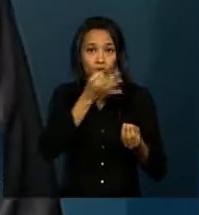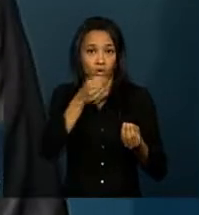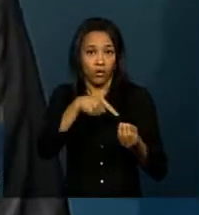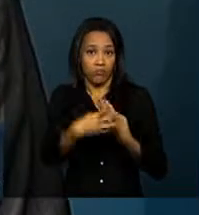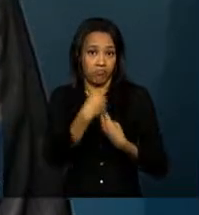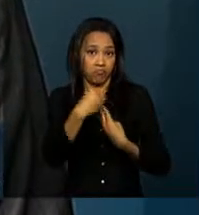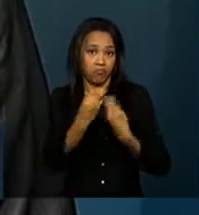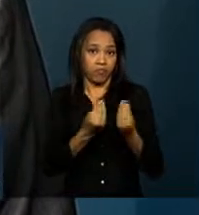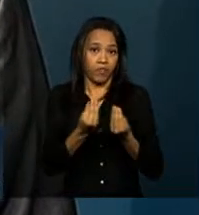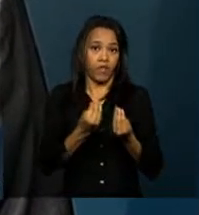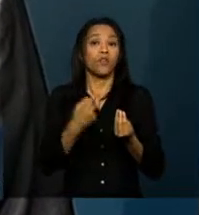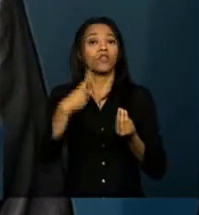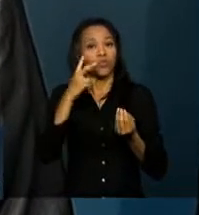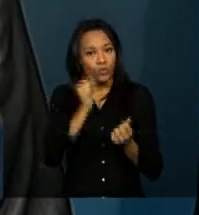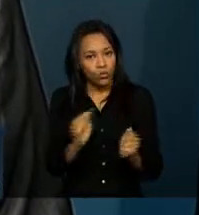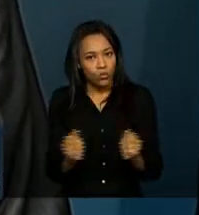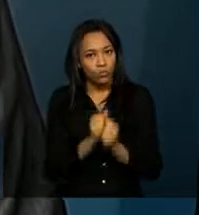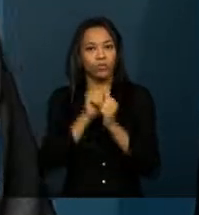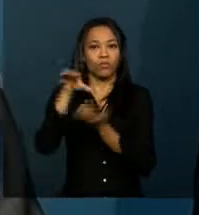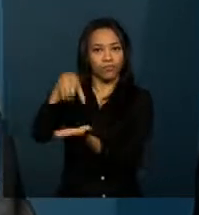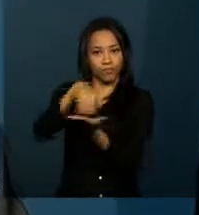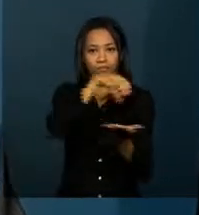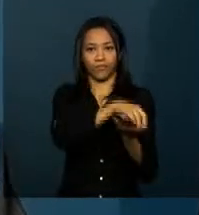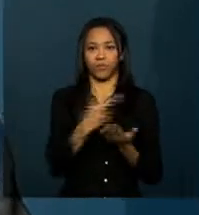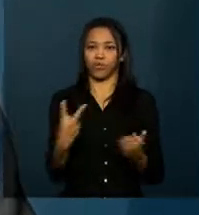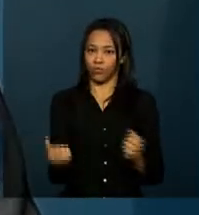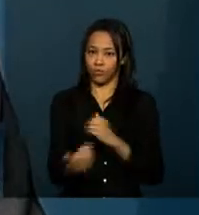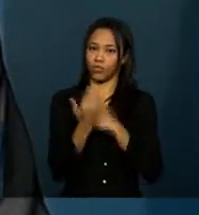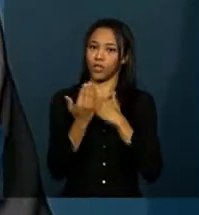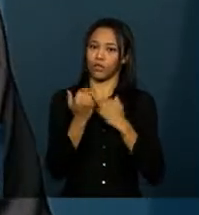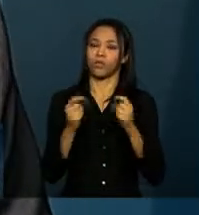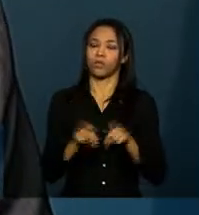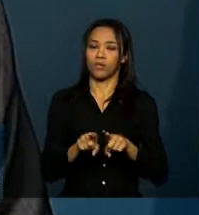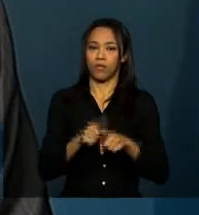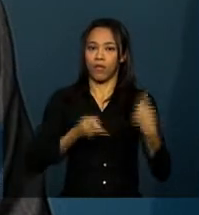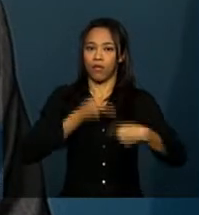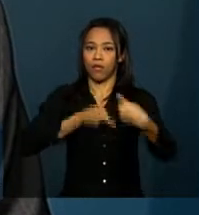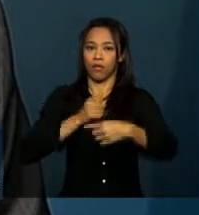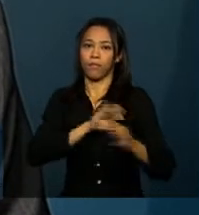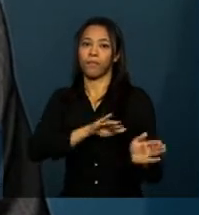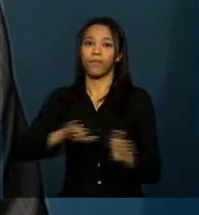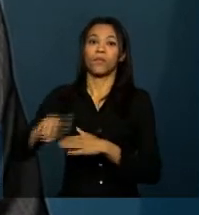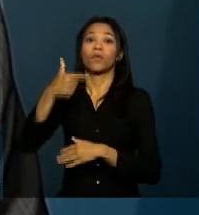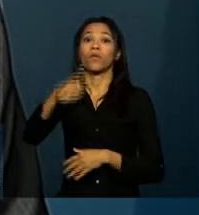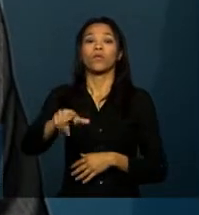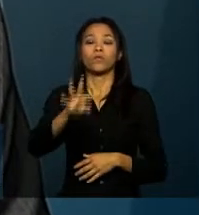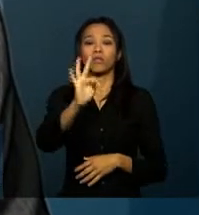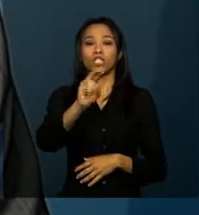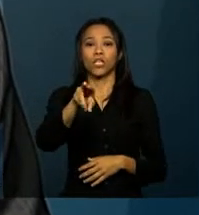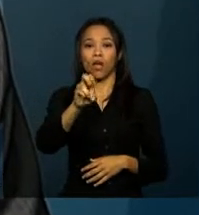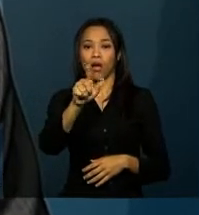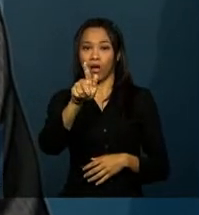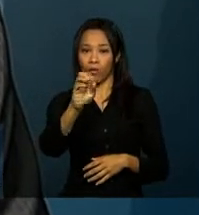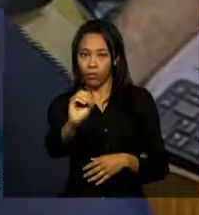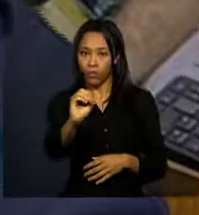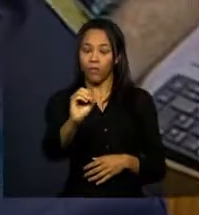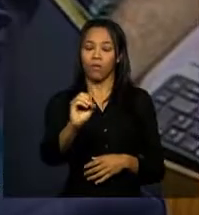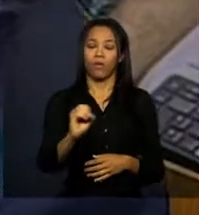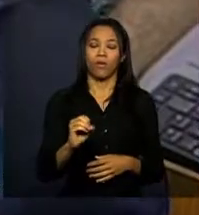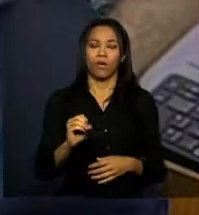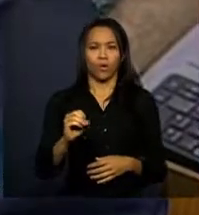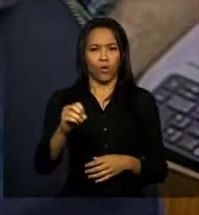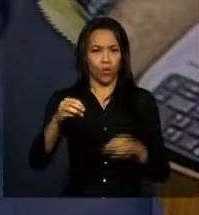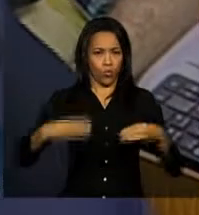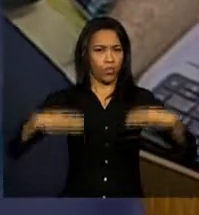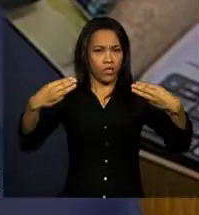eles estarão juntos conosco participando e debatendo. Ministro Thiago, do Valor Econômico, o Ministério pretende insistir